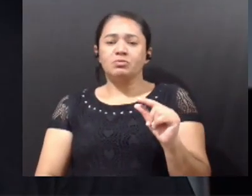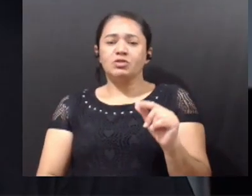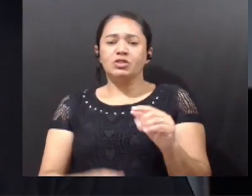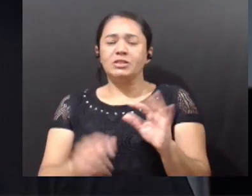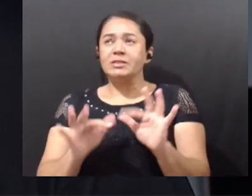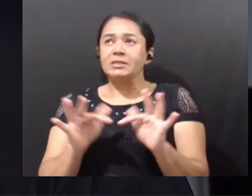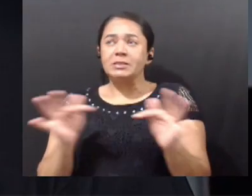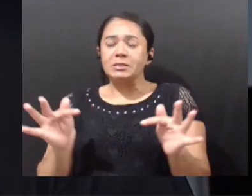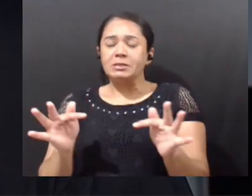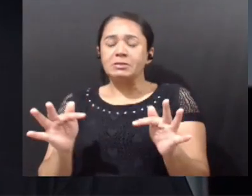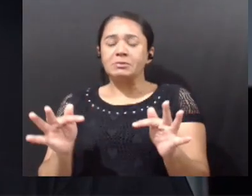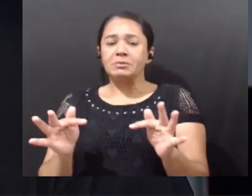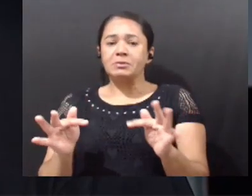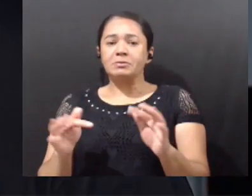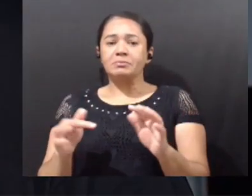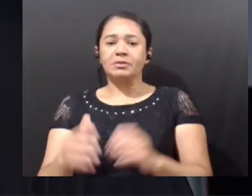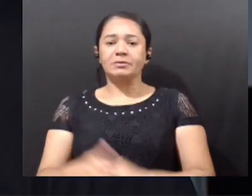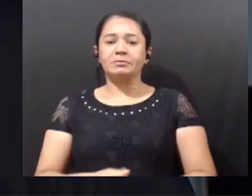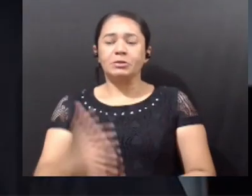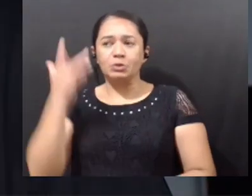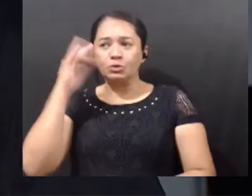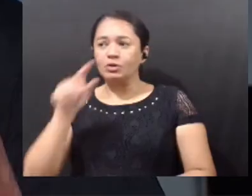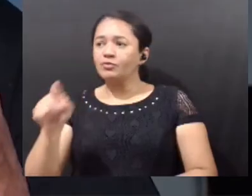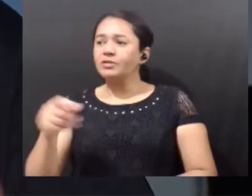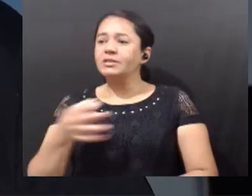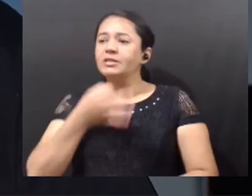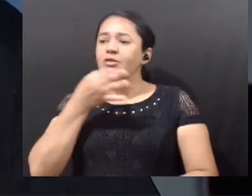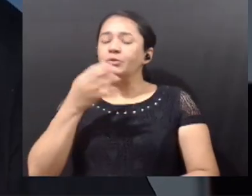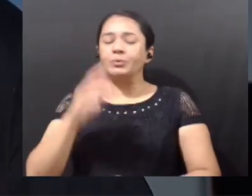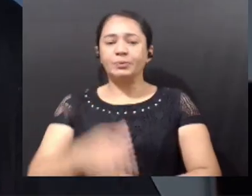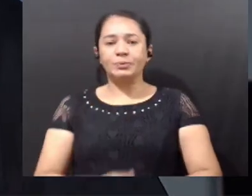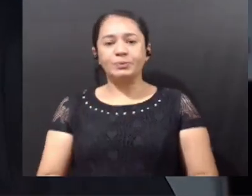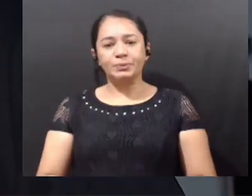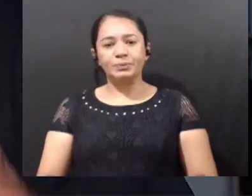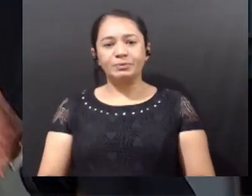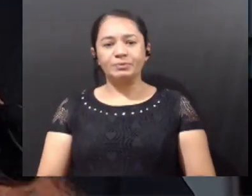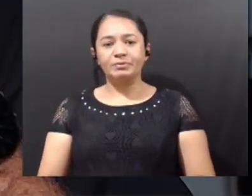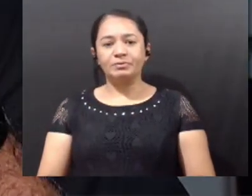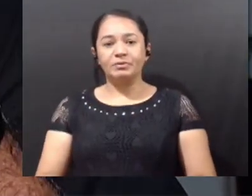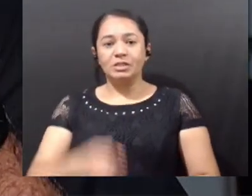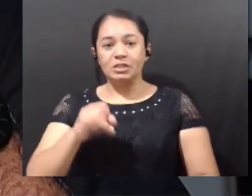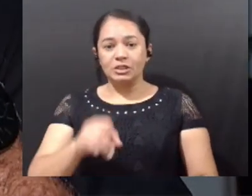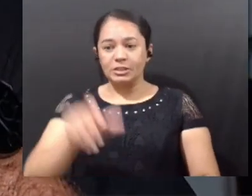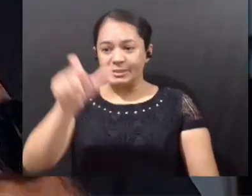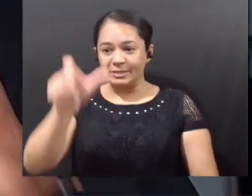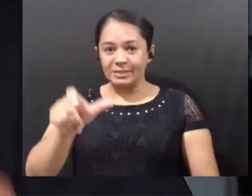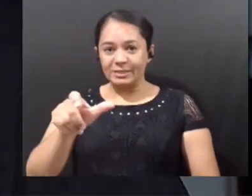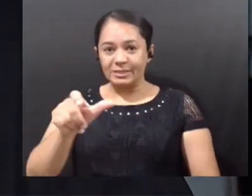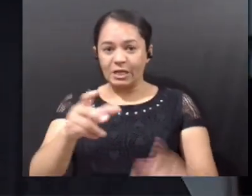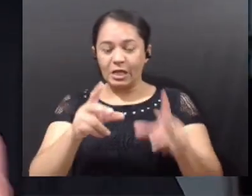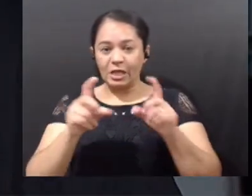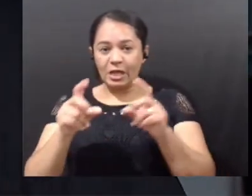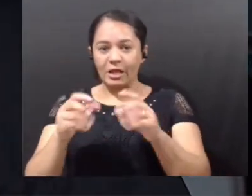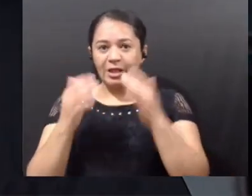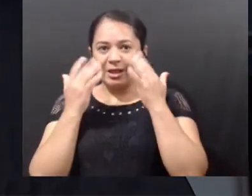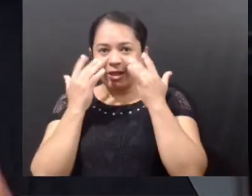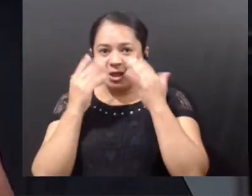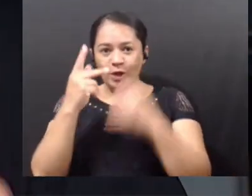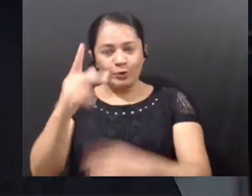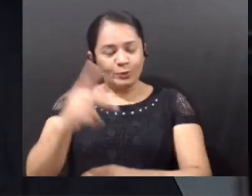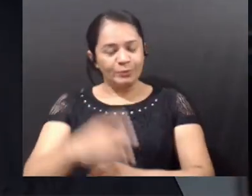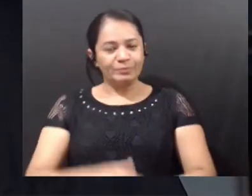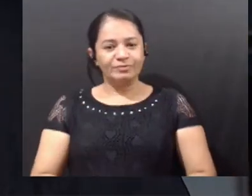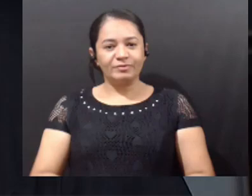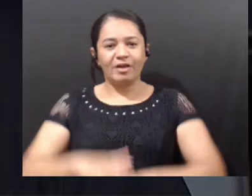que eu faço. O que você diria para essa pessoa? Se esse negócio brilha seus olhos, faz com que você